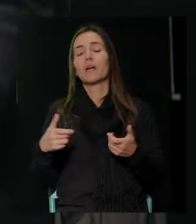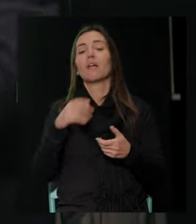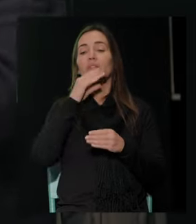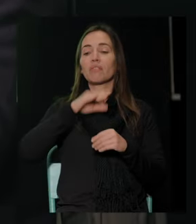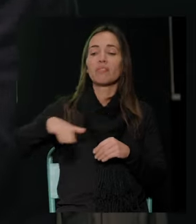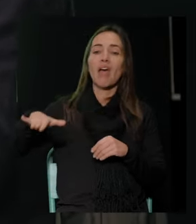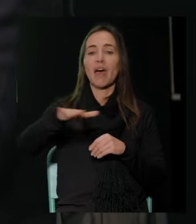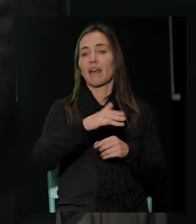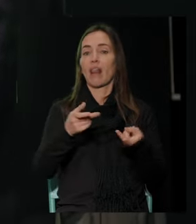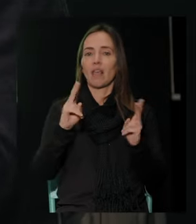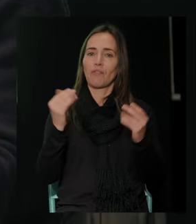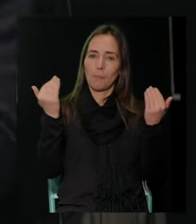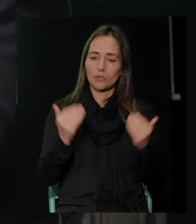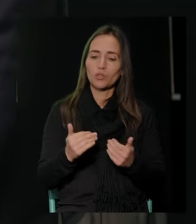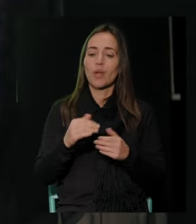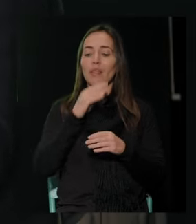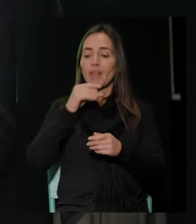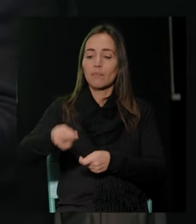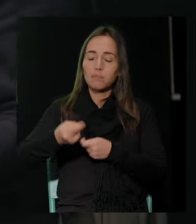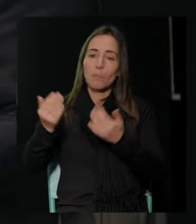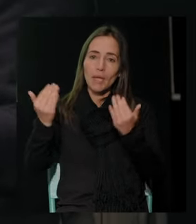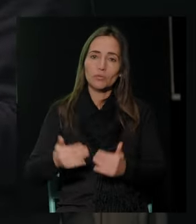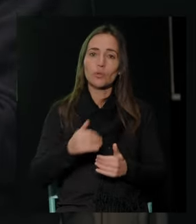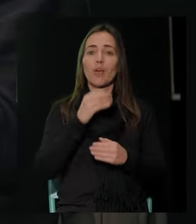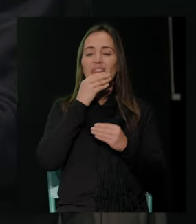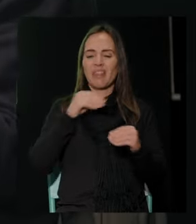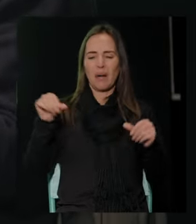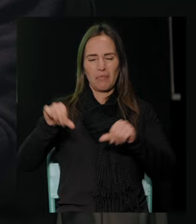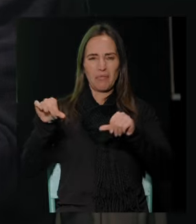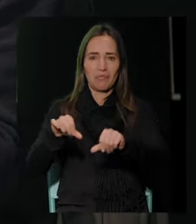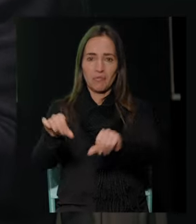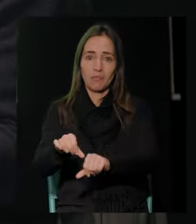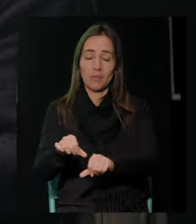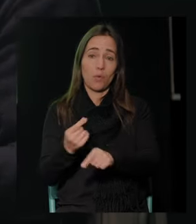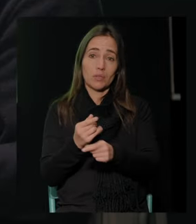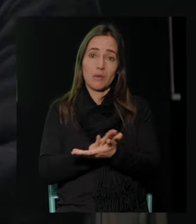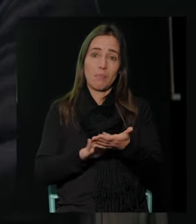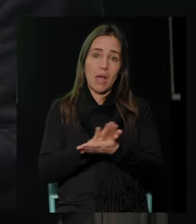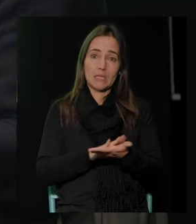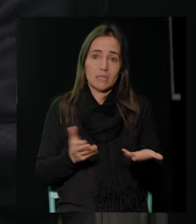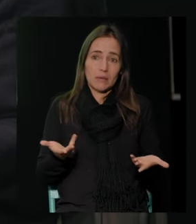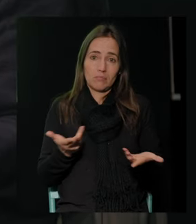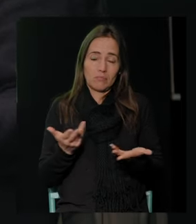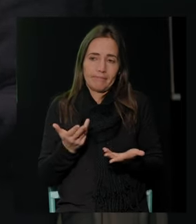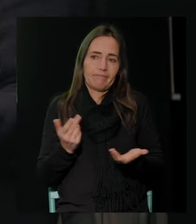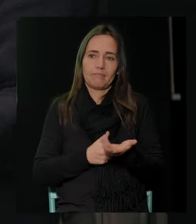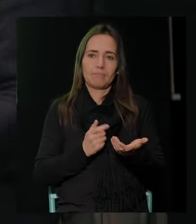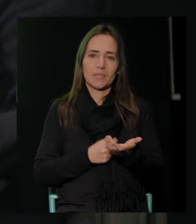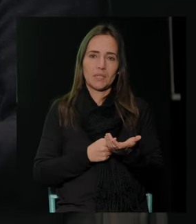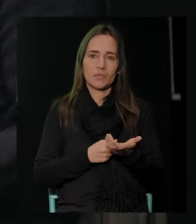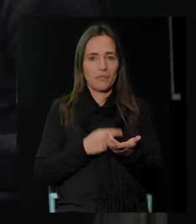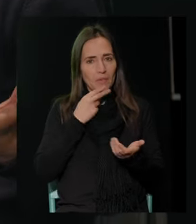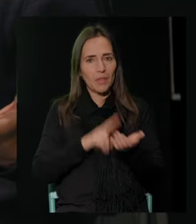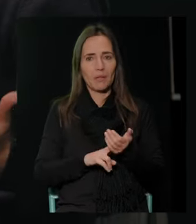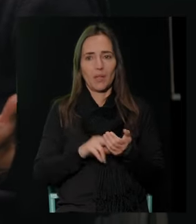terra cultivável, os solos estão a degradar. Quer dizer, isto é tudo tão, tão básico e tão elementar que é preciso, de